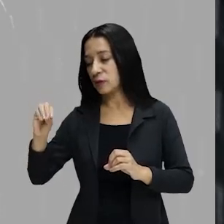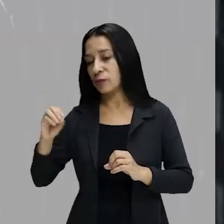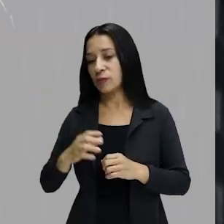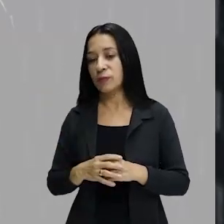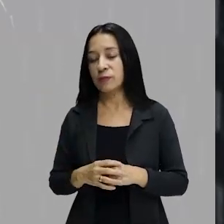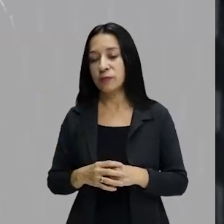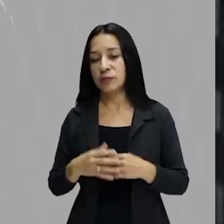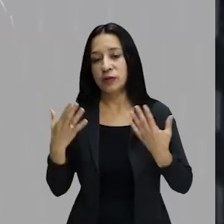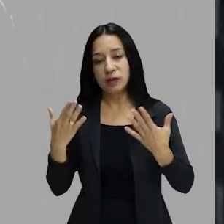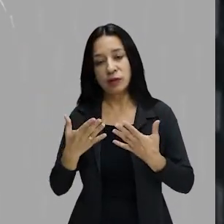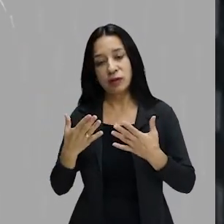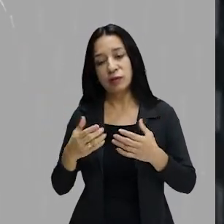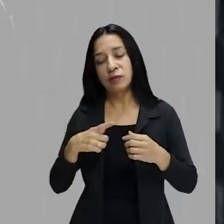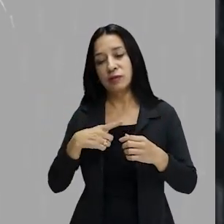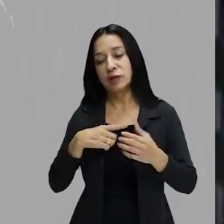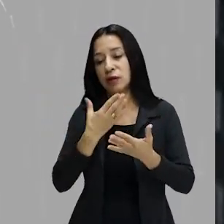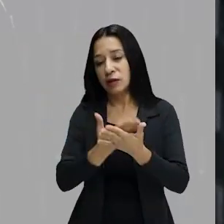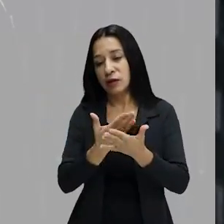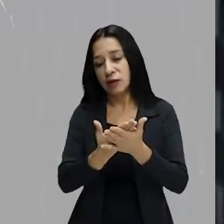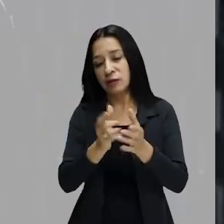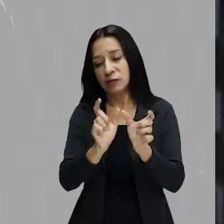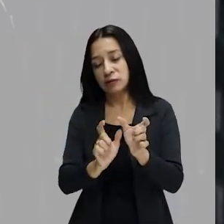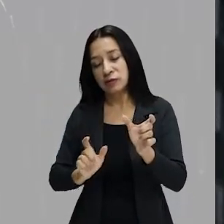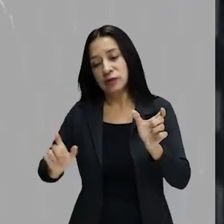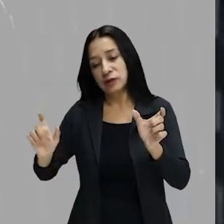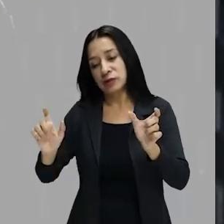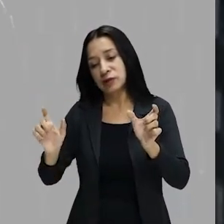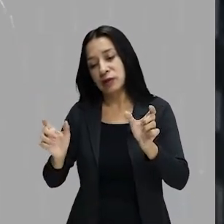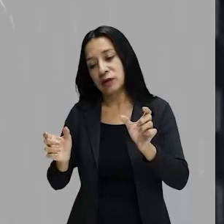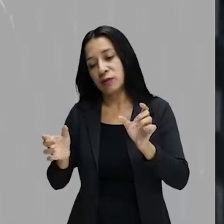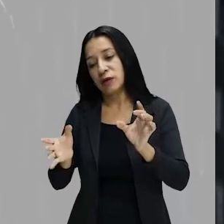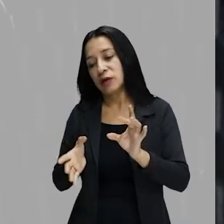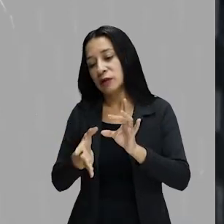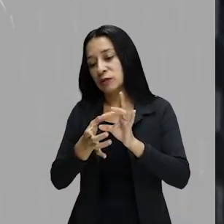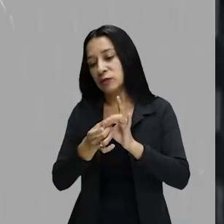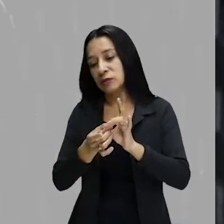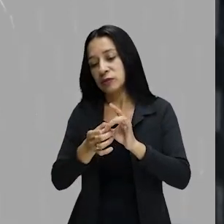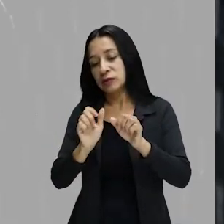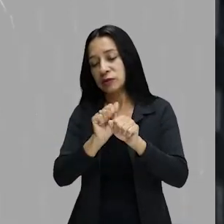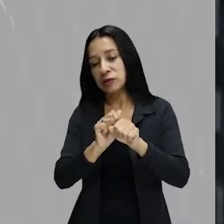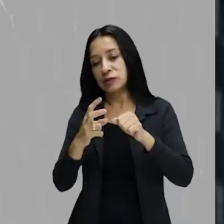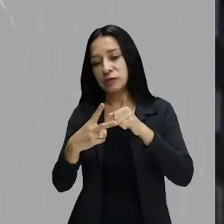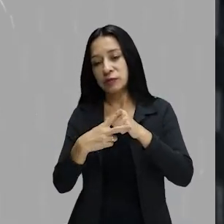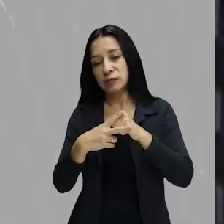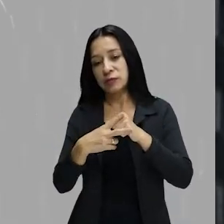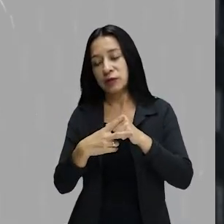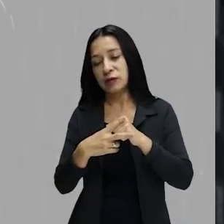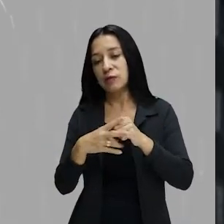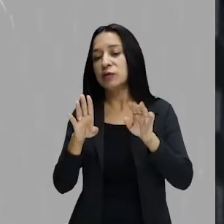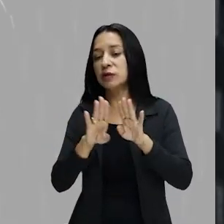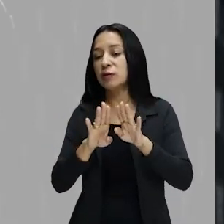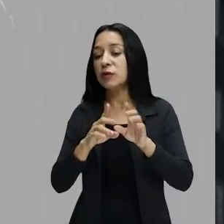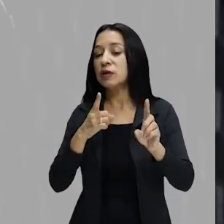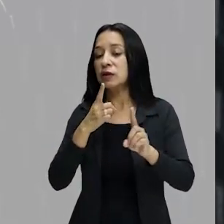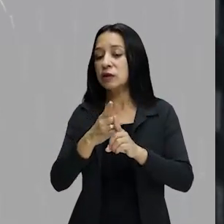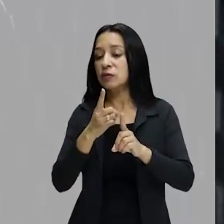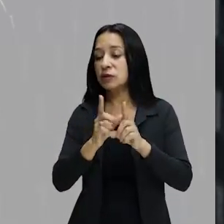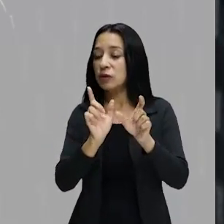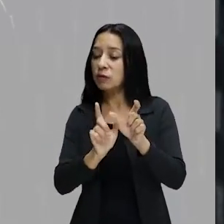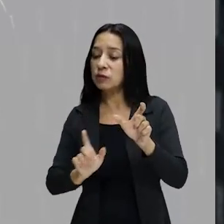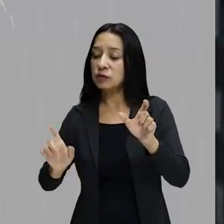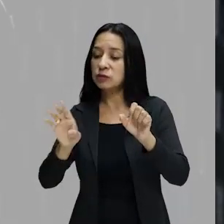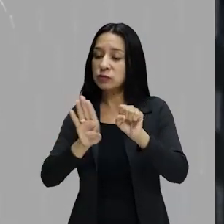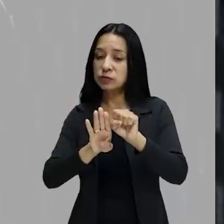aula de orações subordinadas adverbiais, a gente vai encontrar a construção com orações substantivas, com